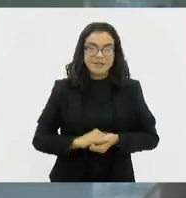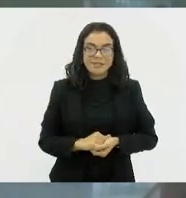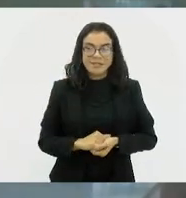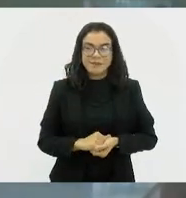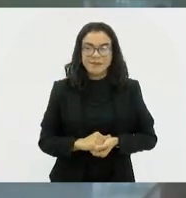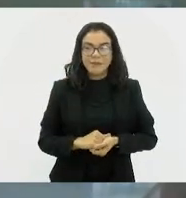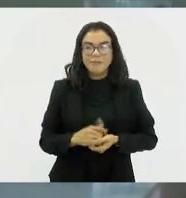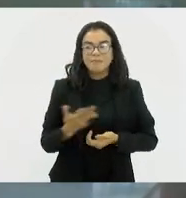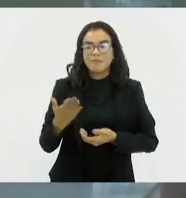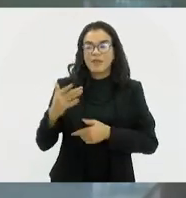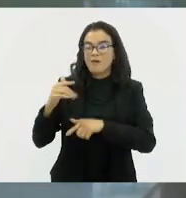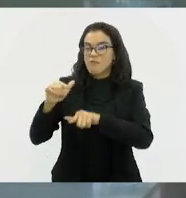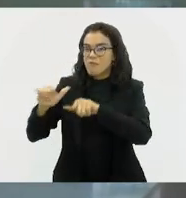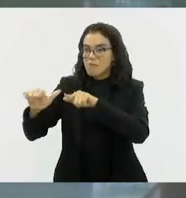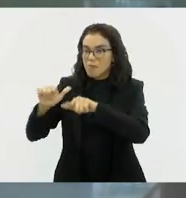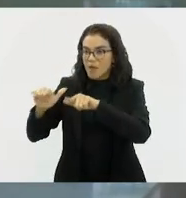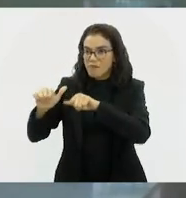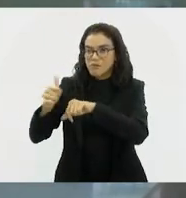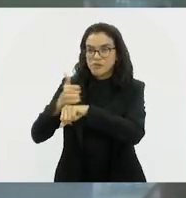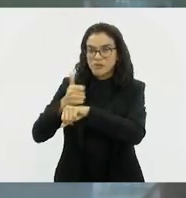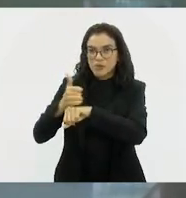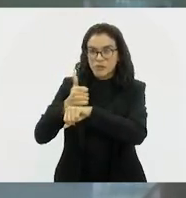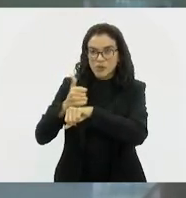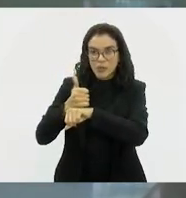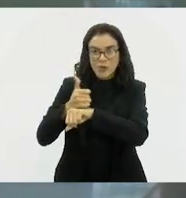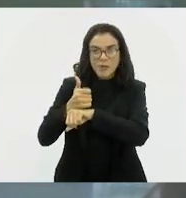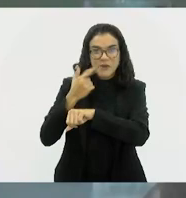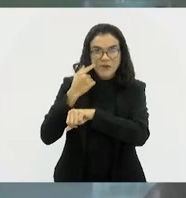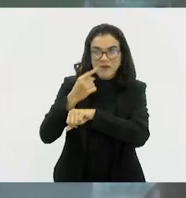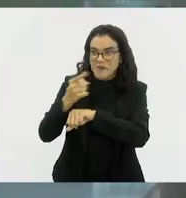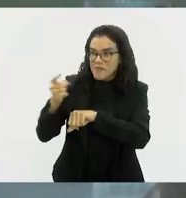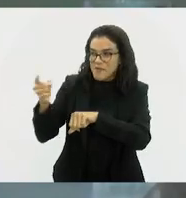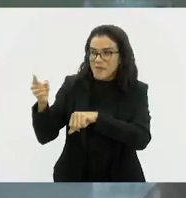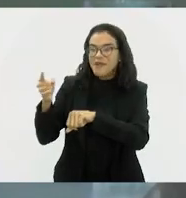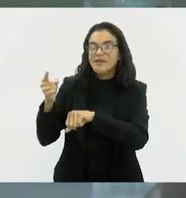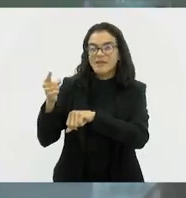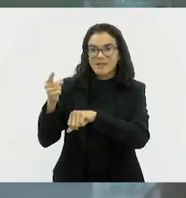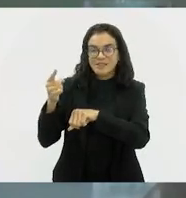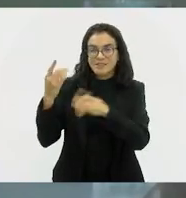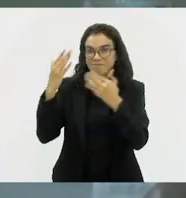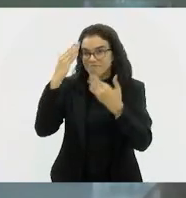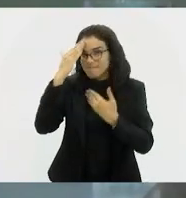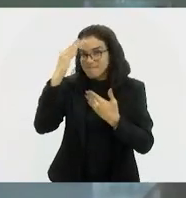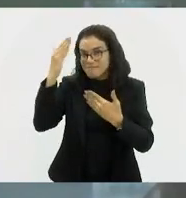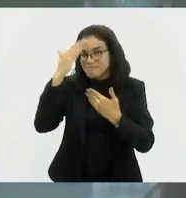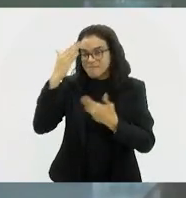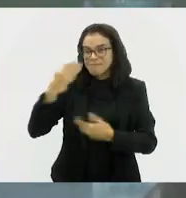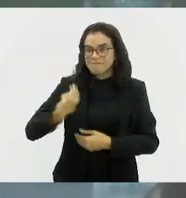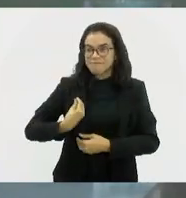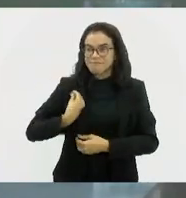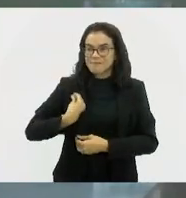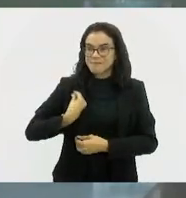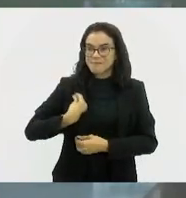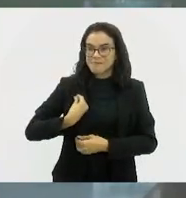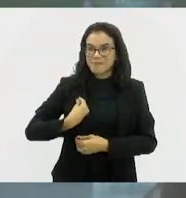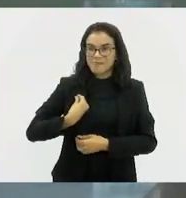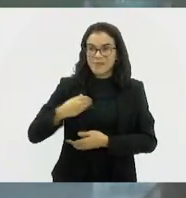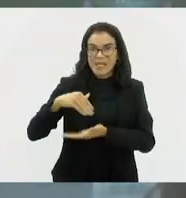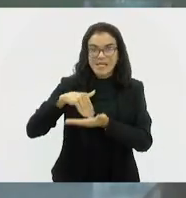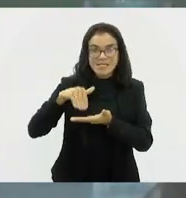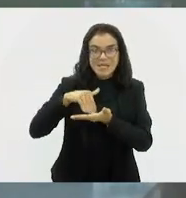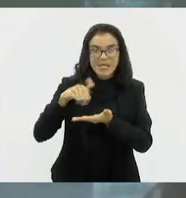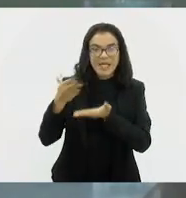Tanto trabalhadores, vejo muitos companheiros meus aqui da SMAC, obrigado pela presença, hoje Secretaria de